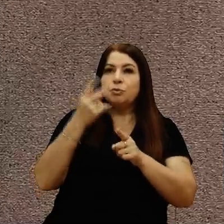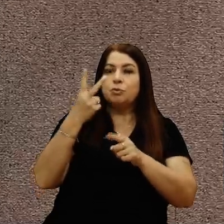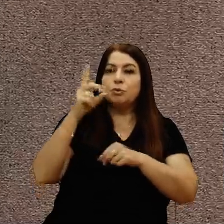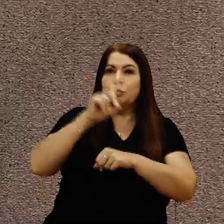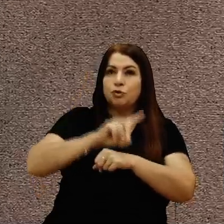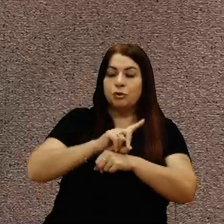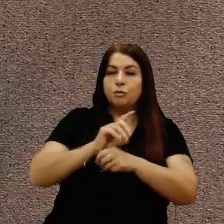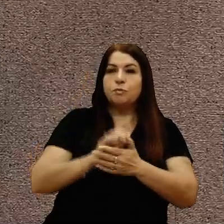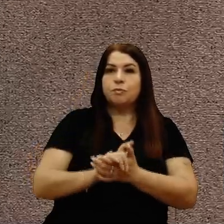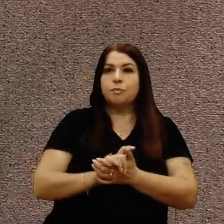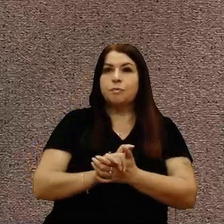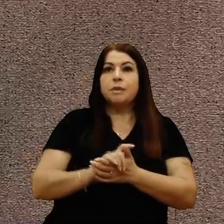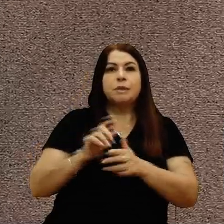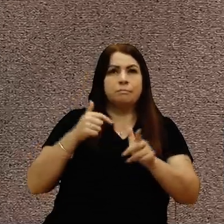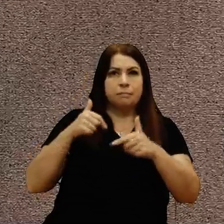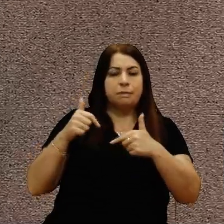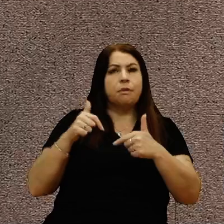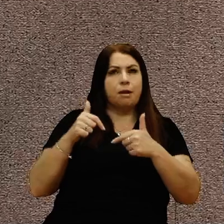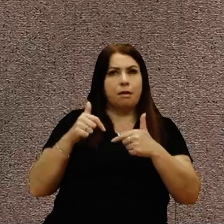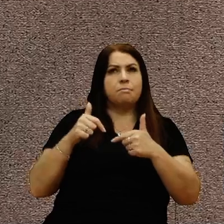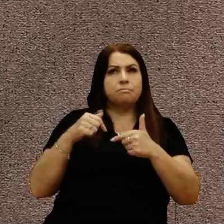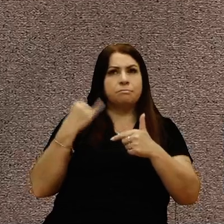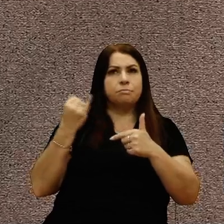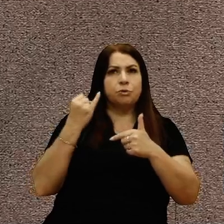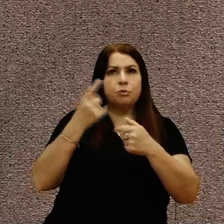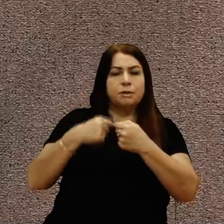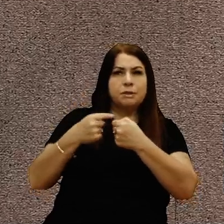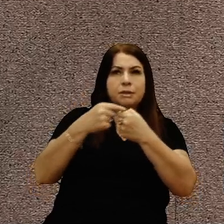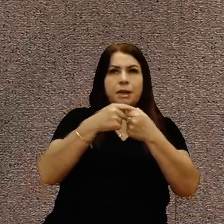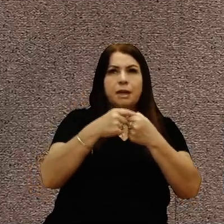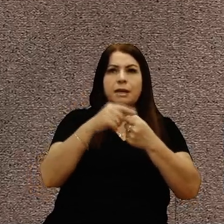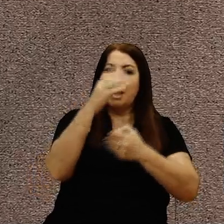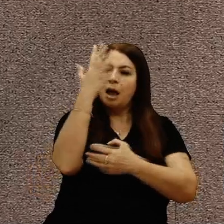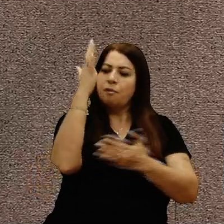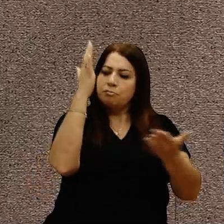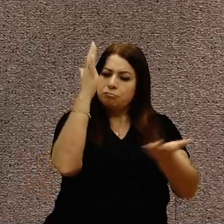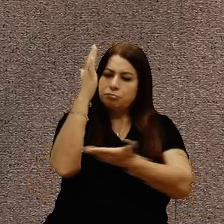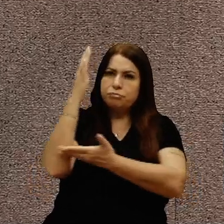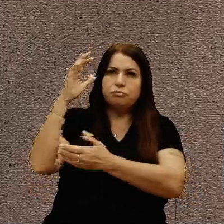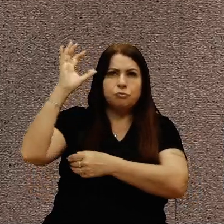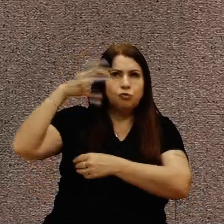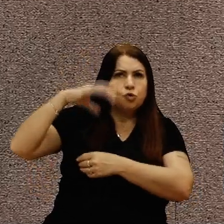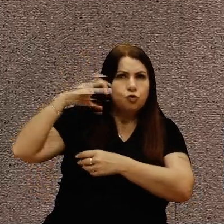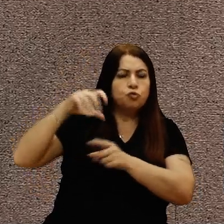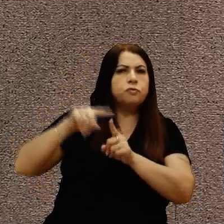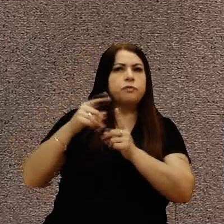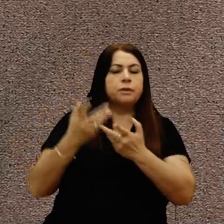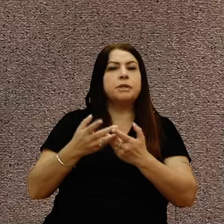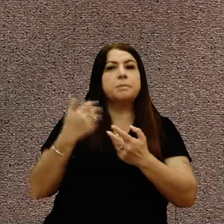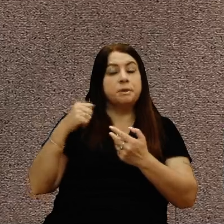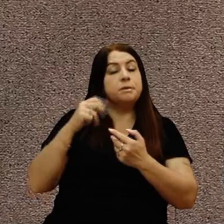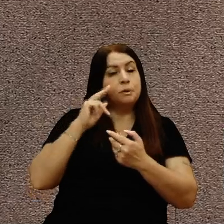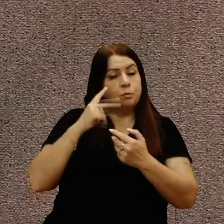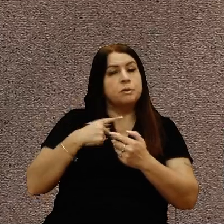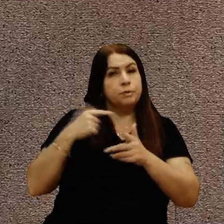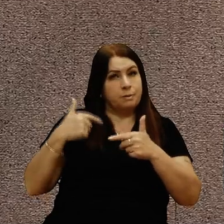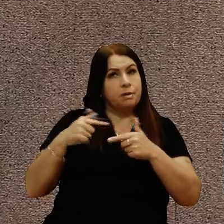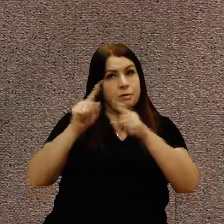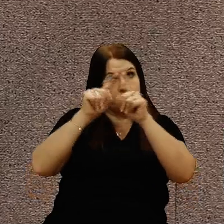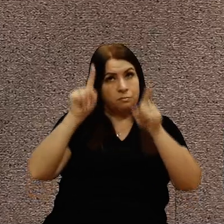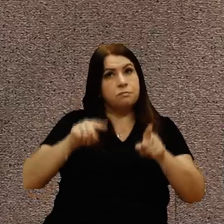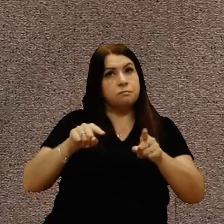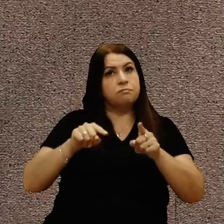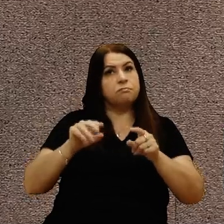eles tiveram trabalhos aí de grande envergadura na cidade, podando árvores debaixo de chuva e etc. Então, a gente precisa reconhecer o trabalho desses servidores que, de